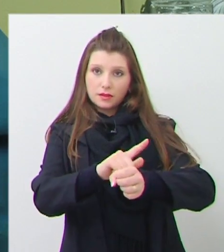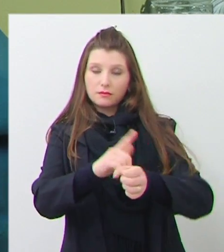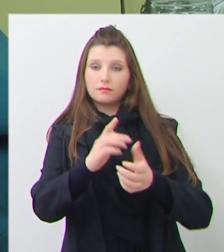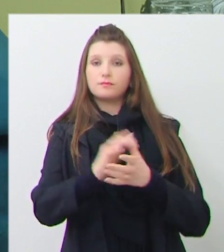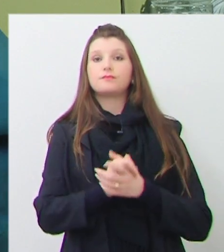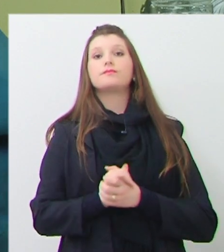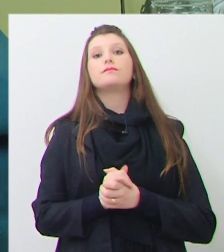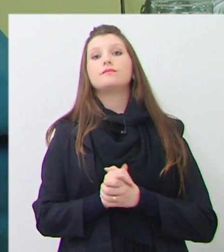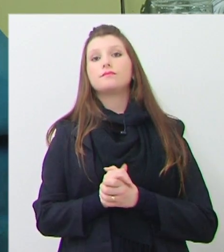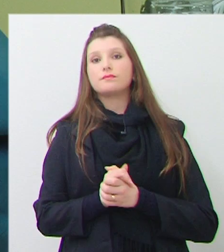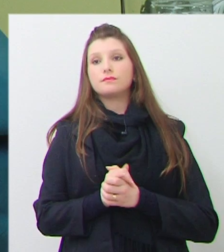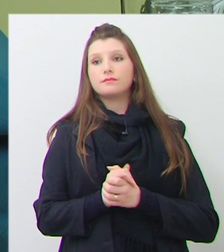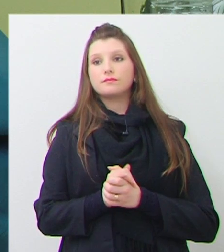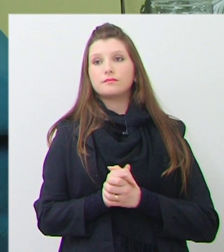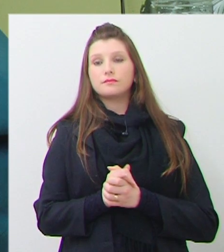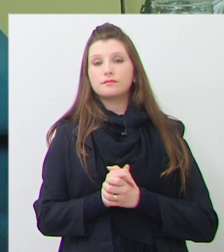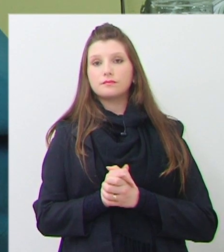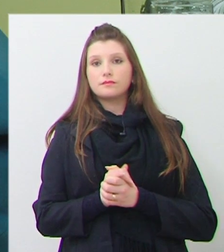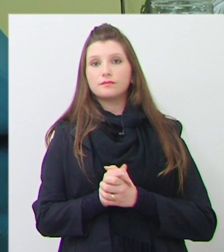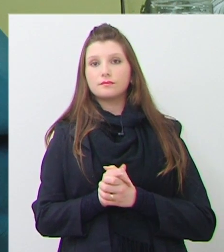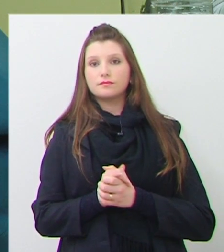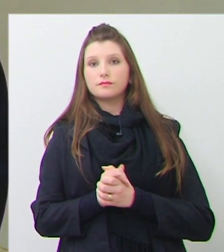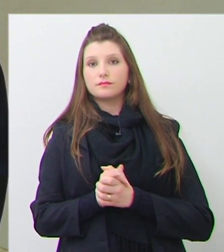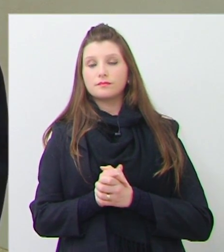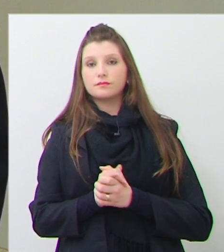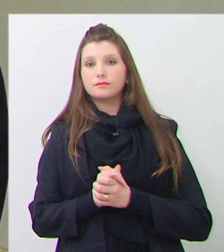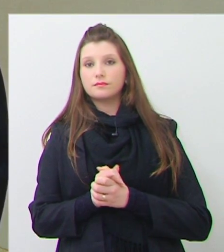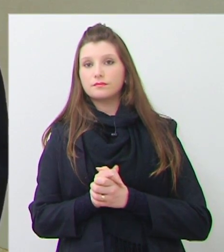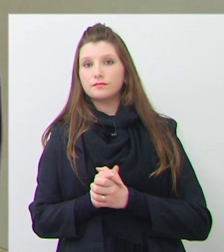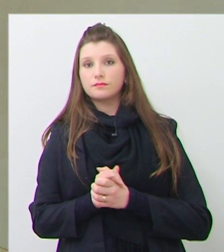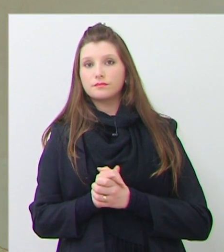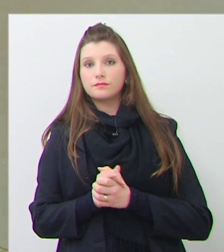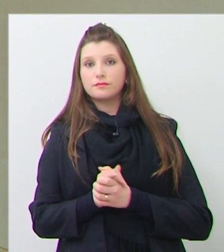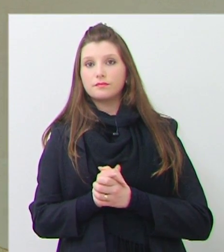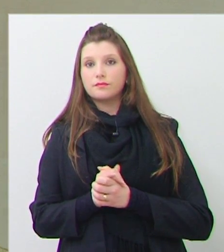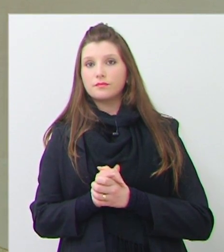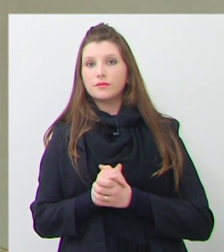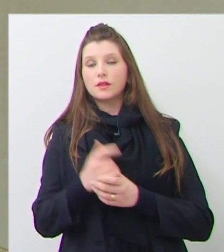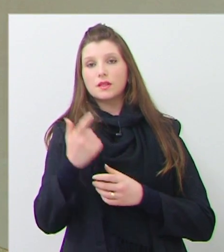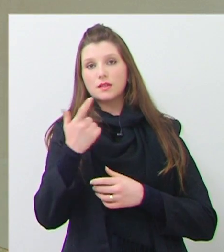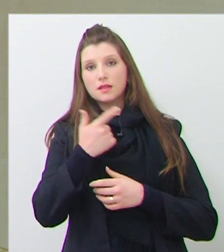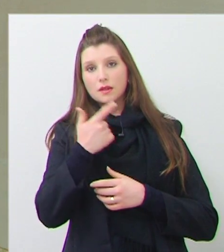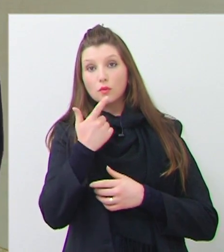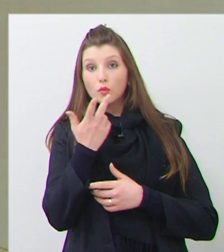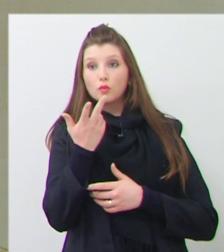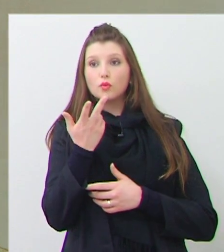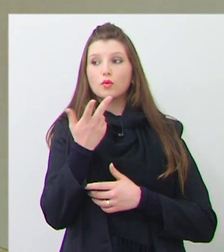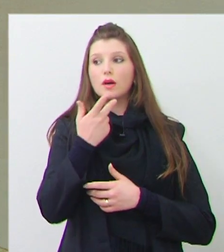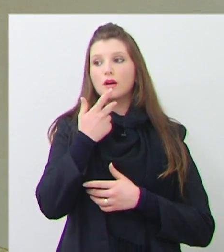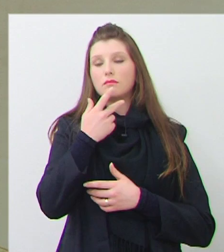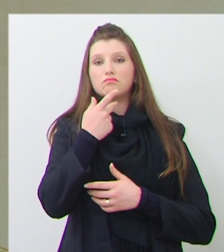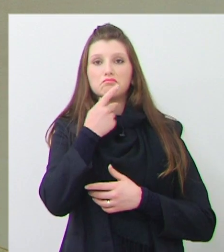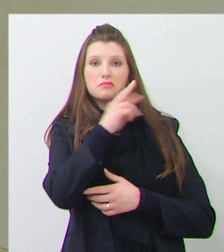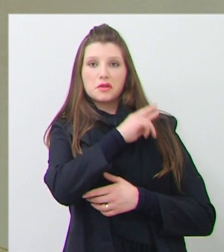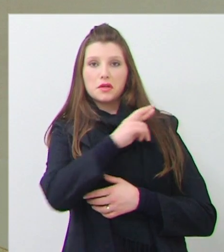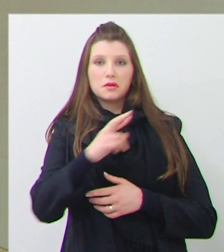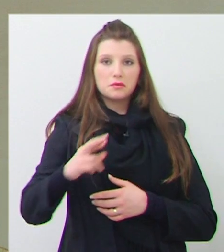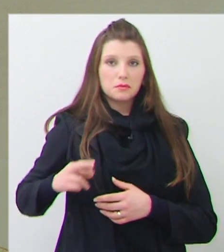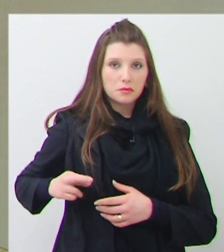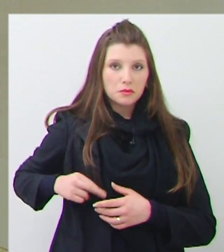E, então, segundo o reitor, não há encontro de